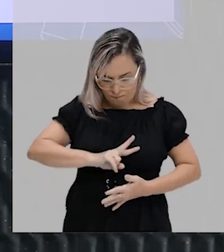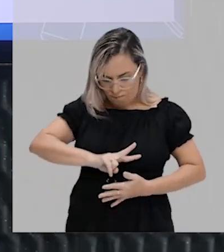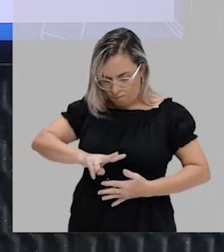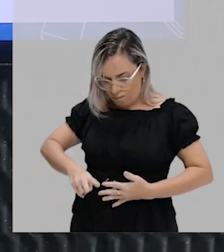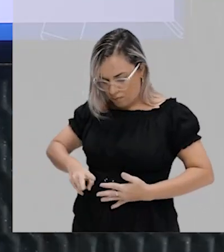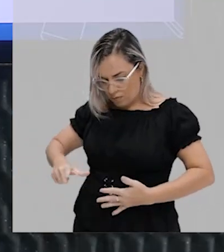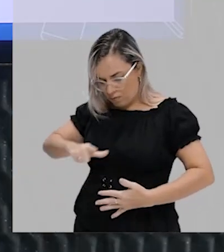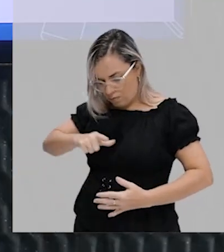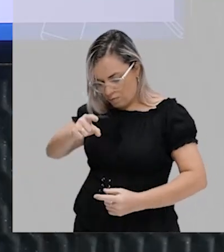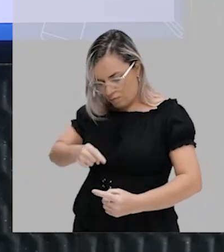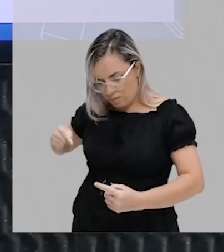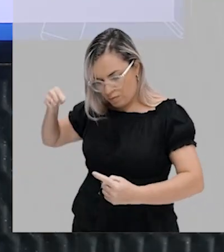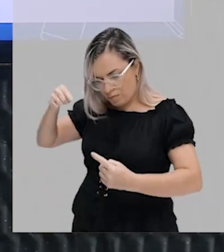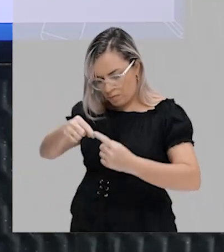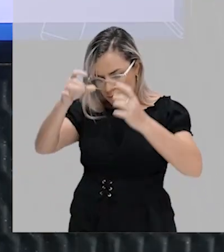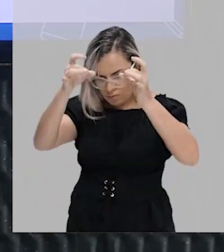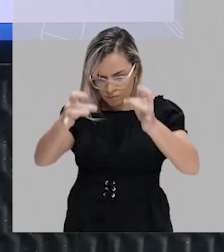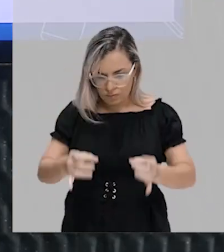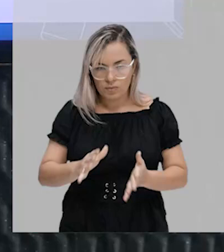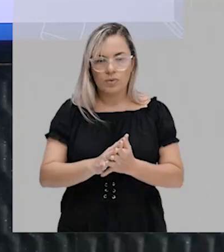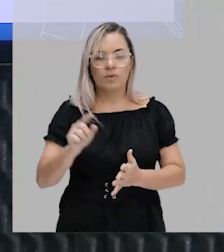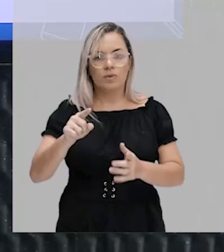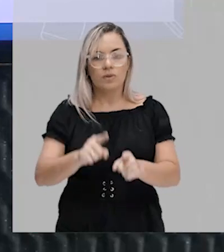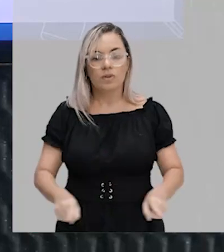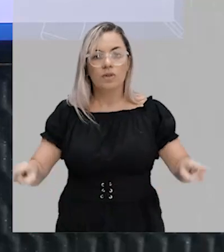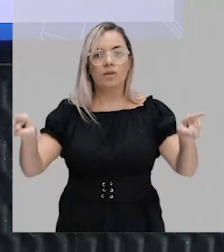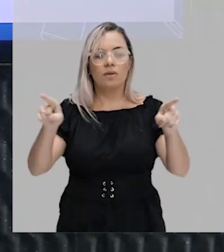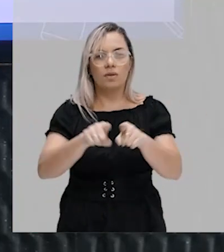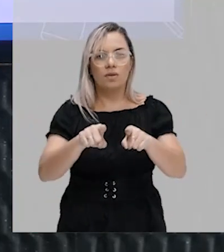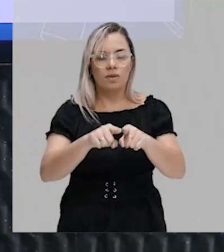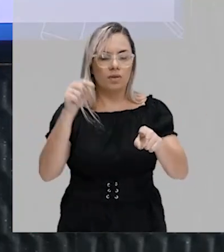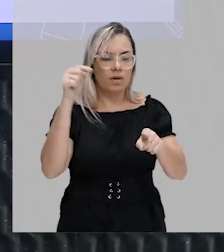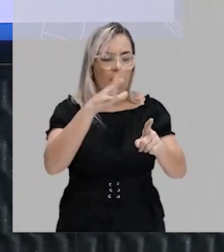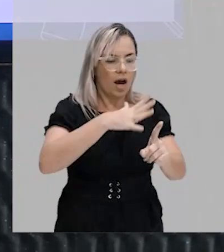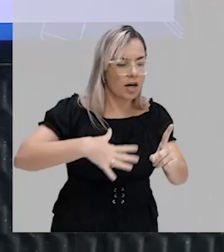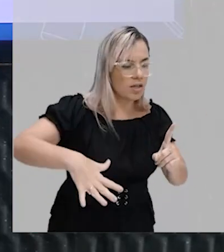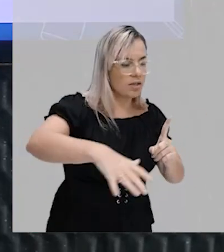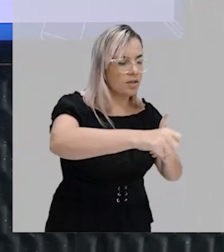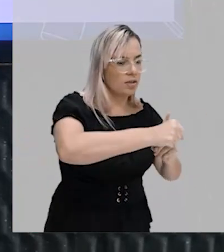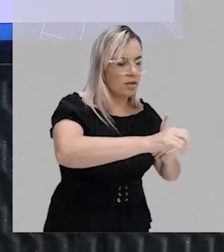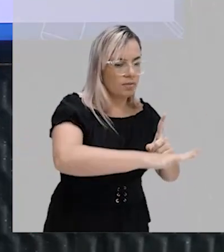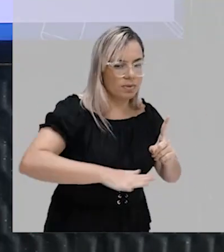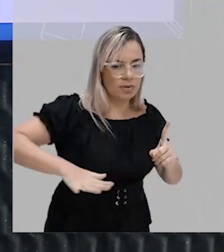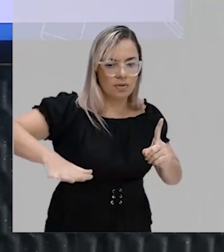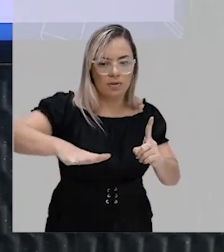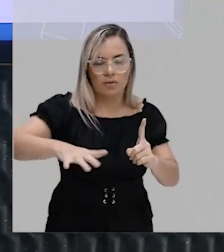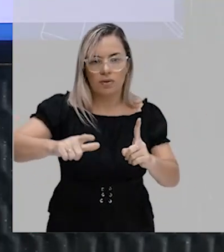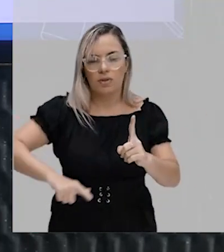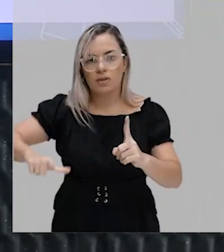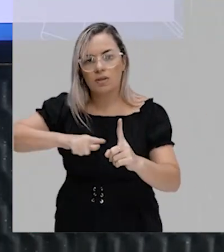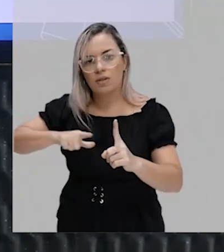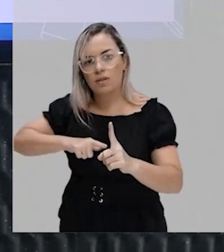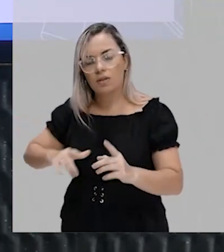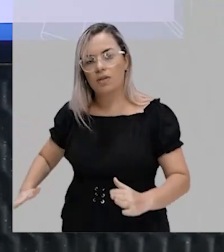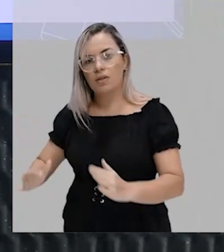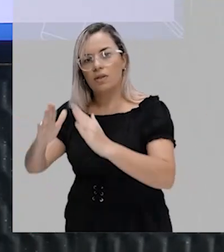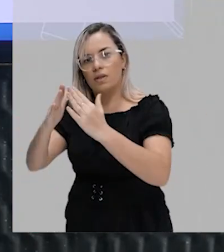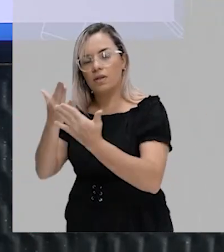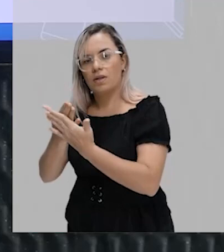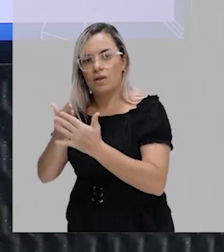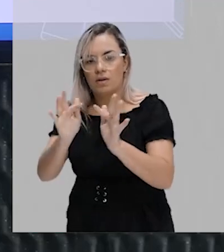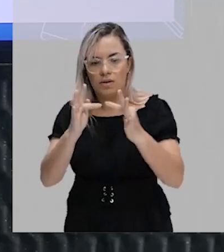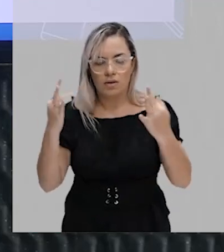funções específicas. Assim também, segundo Spencer, seria a sociedade. A sociedade teria a escola, a